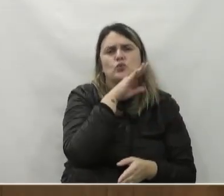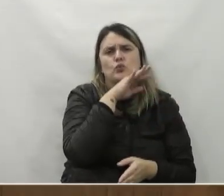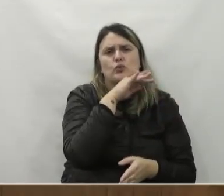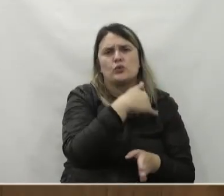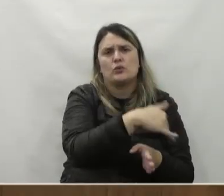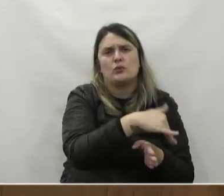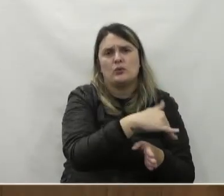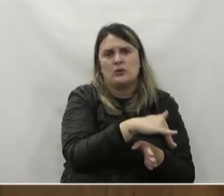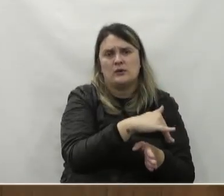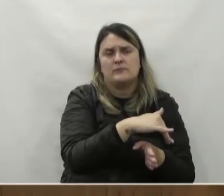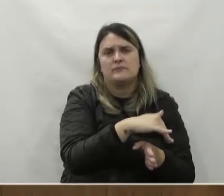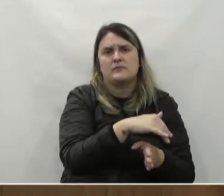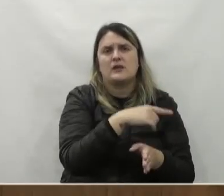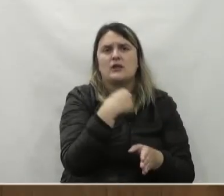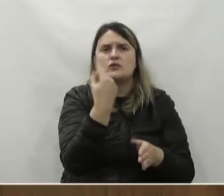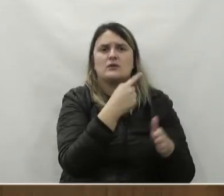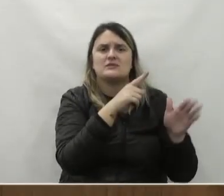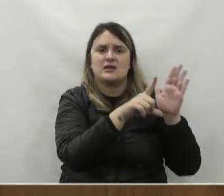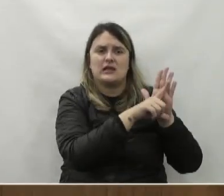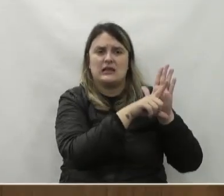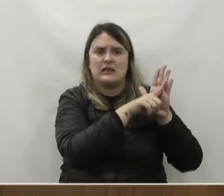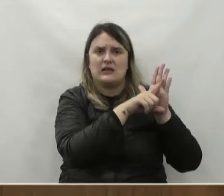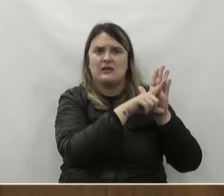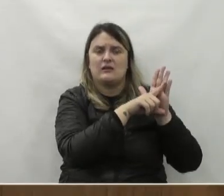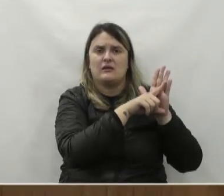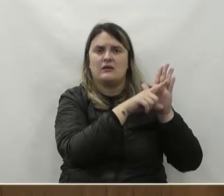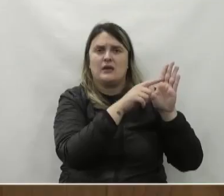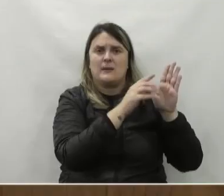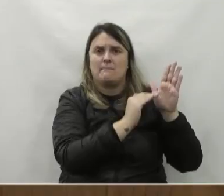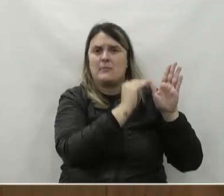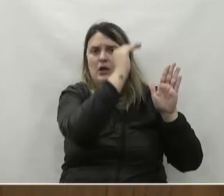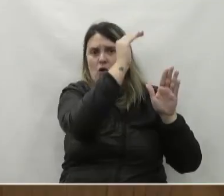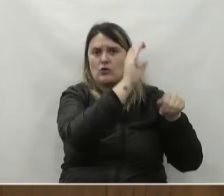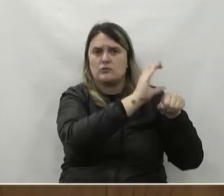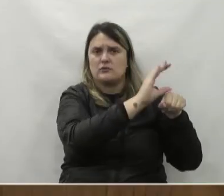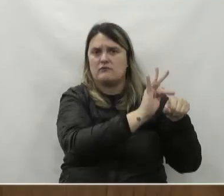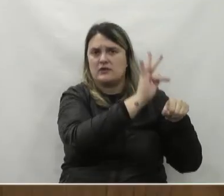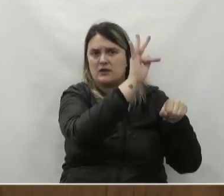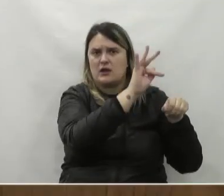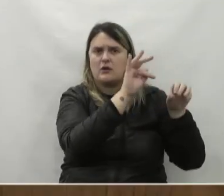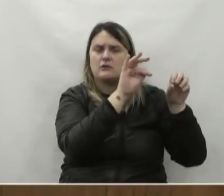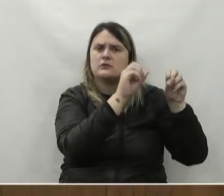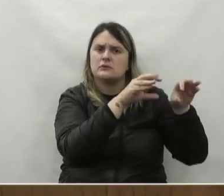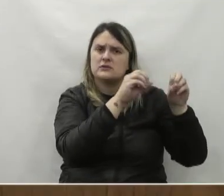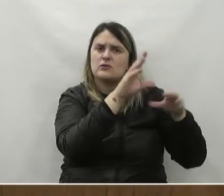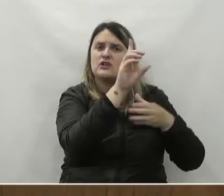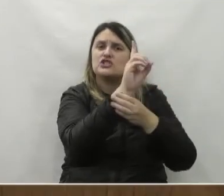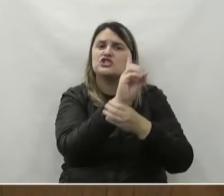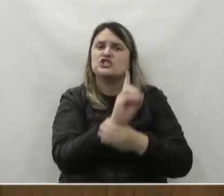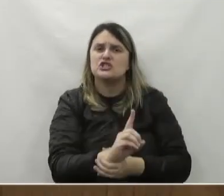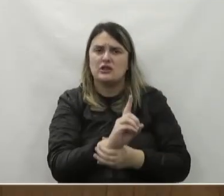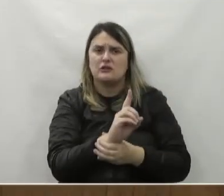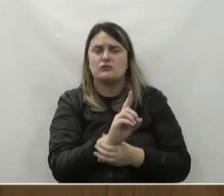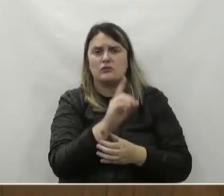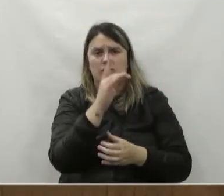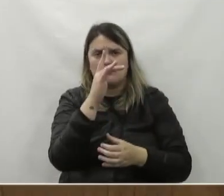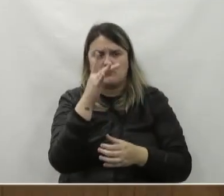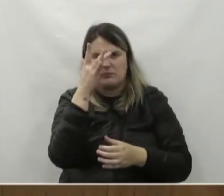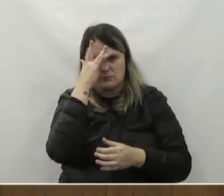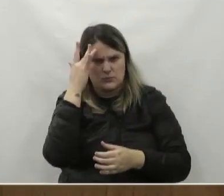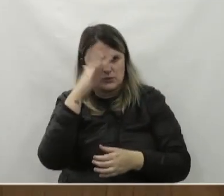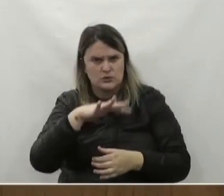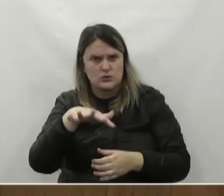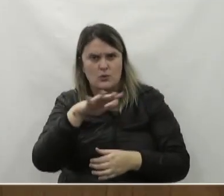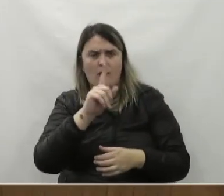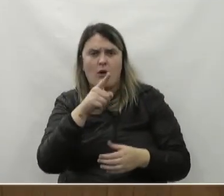legislação pátria, a educação é um direito de todos e dever do Estado e da família. No caso, em